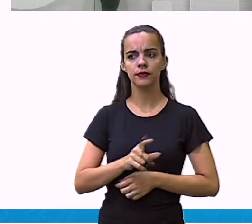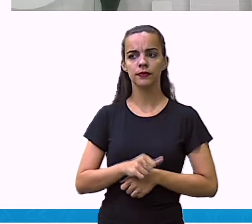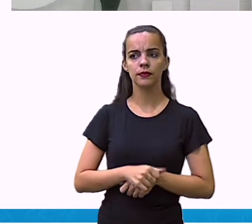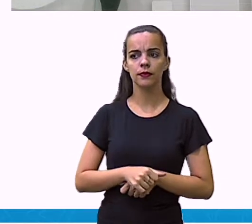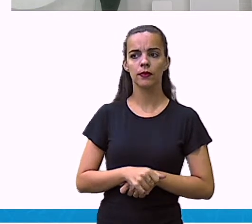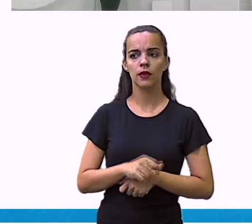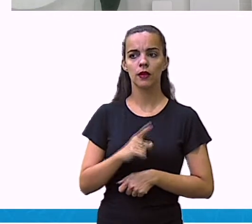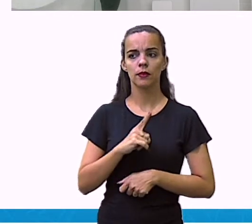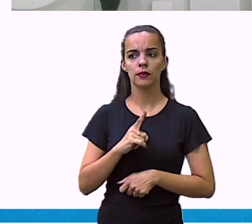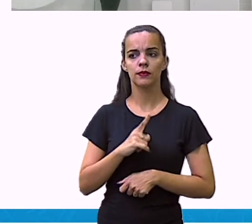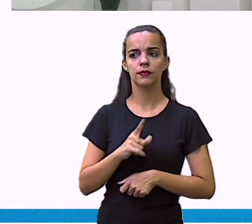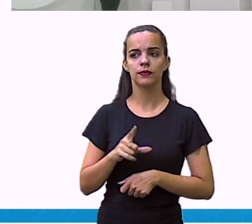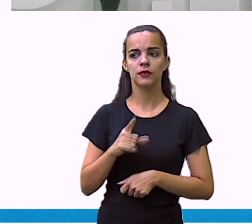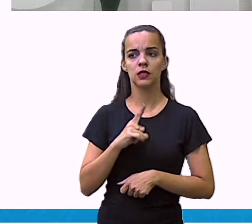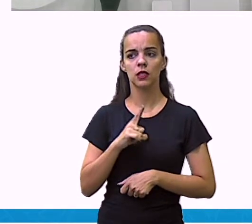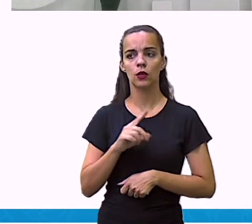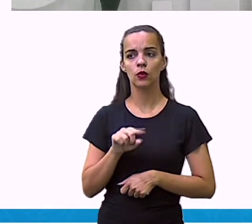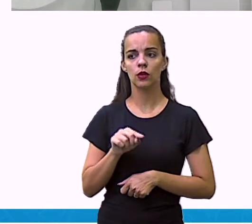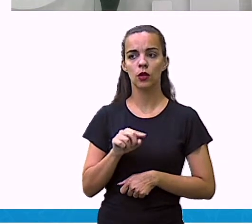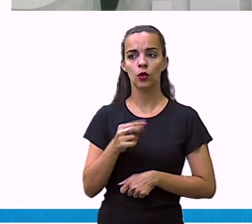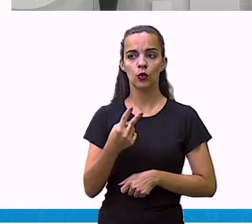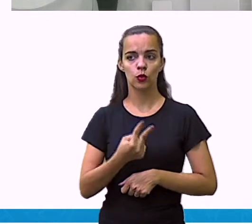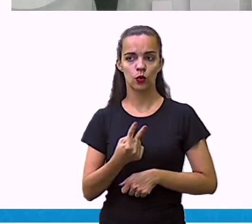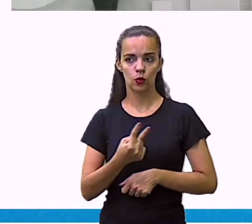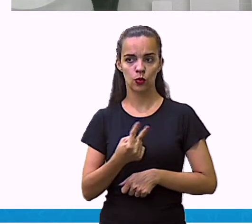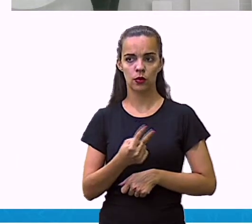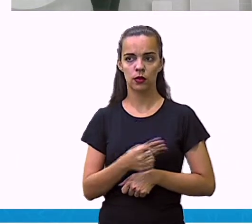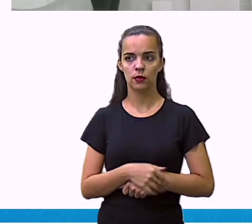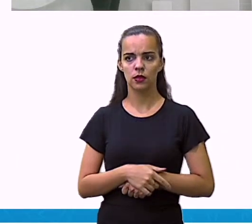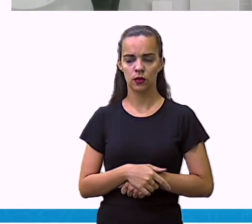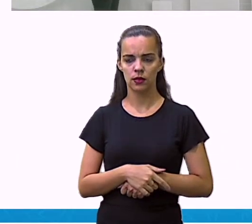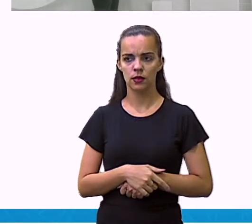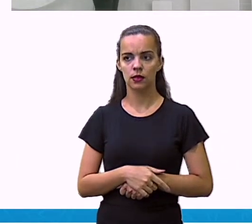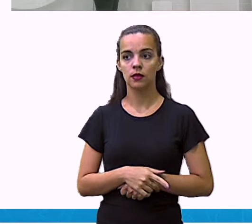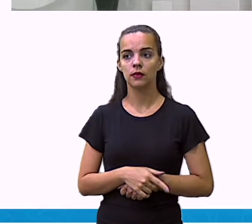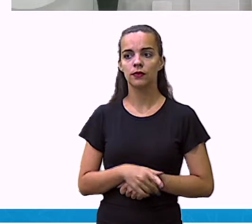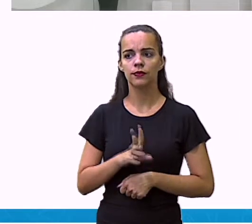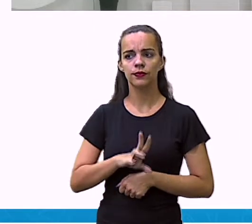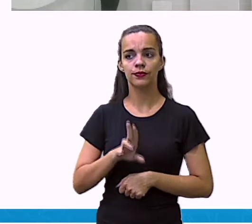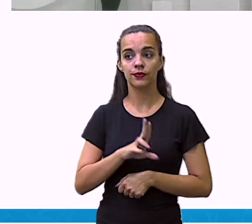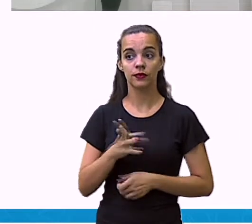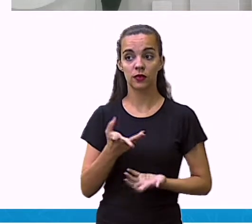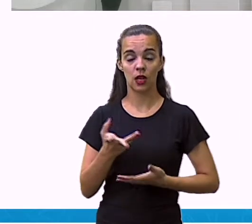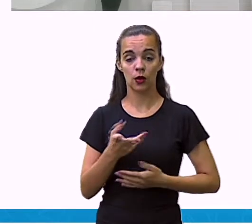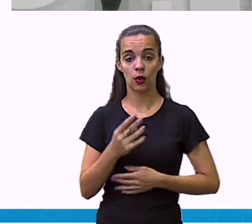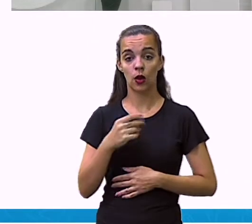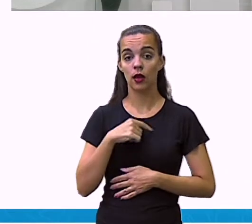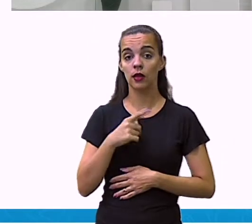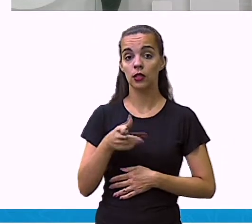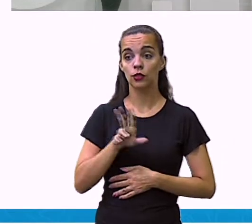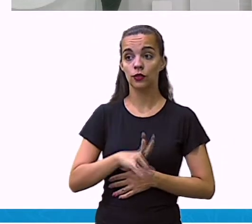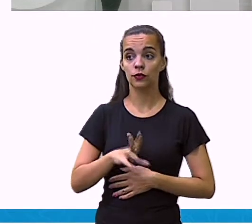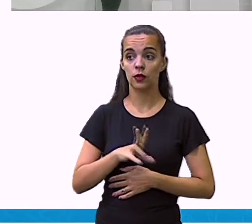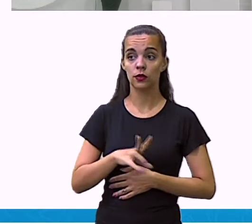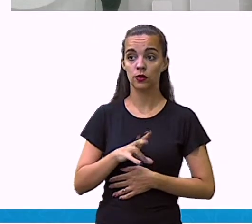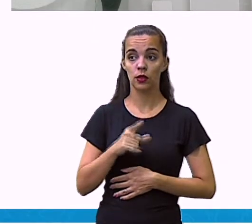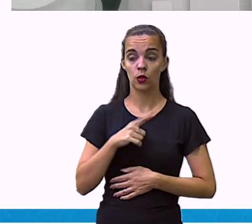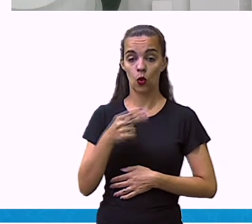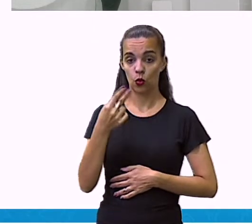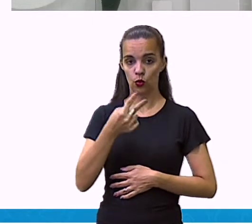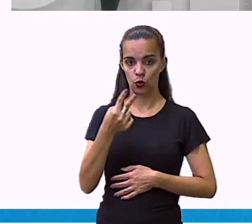número 12, ele finaliza com o algarismo 2. E o que está acima dele aqui na